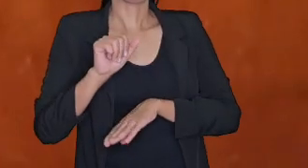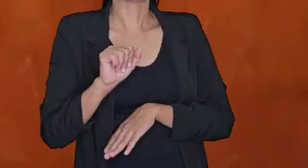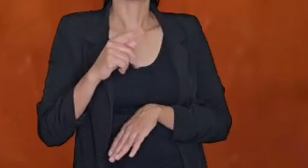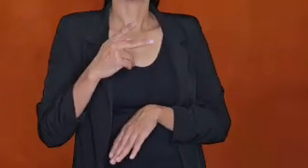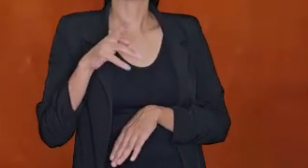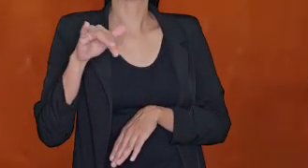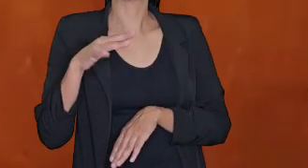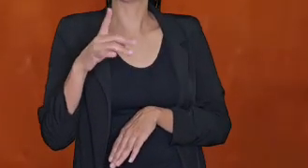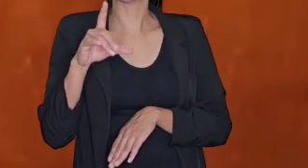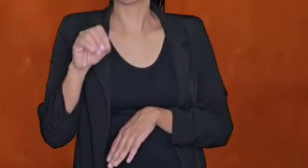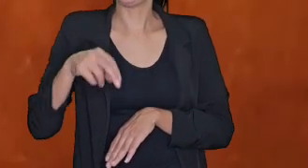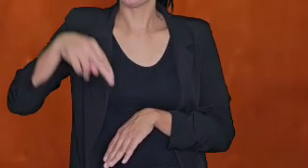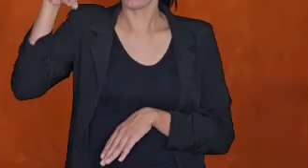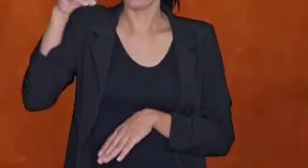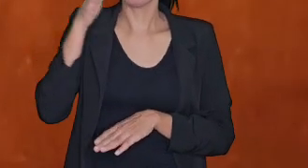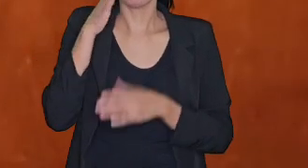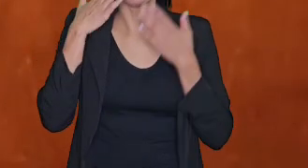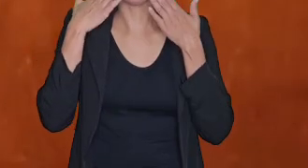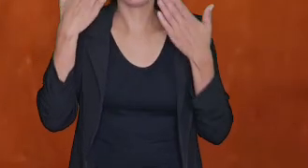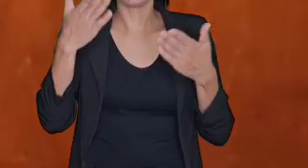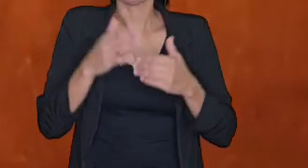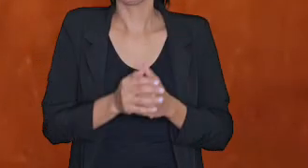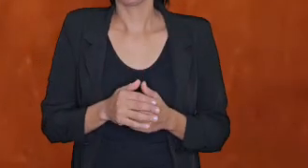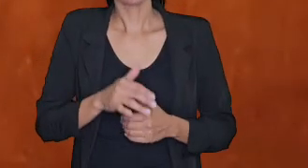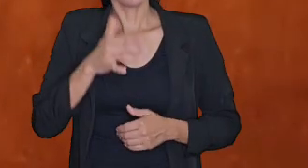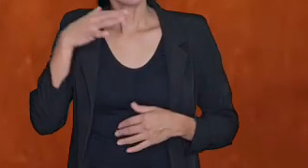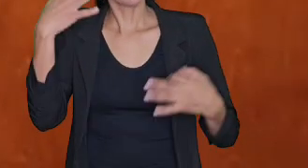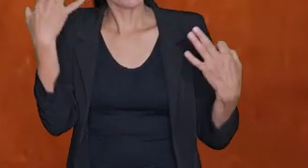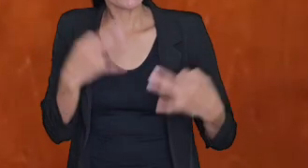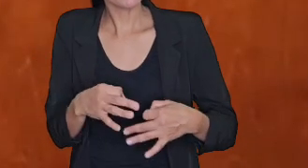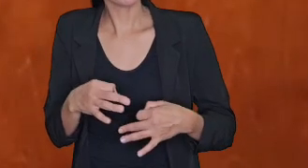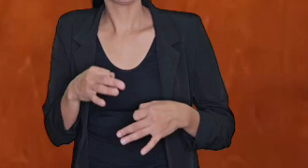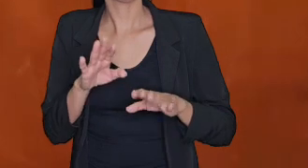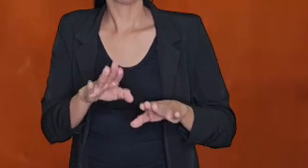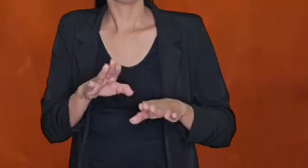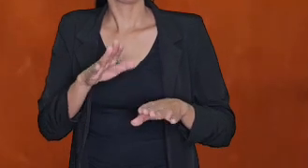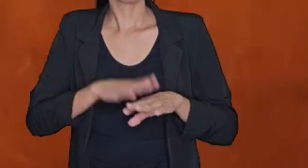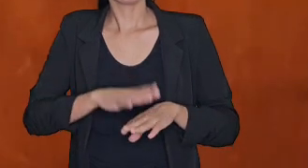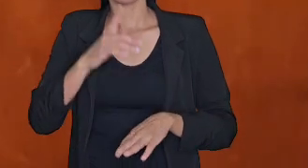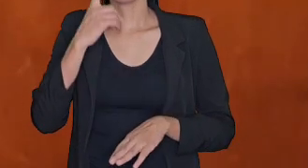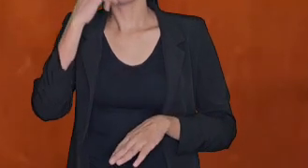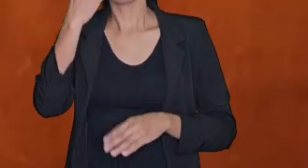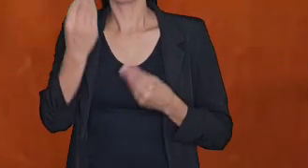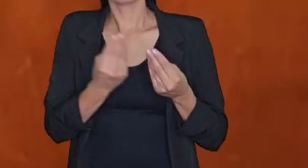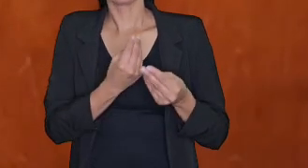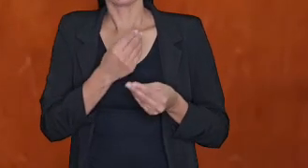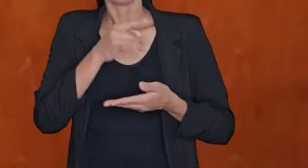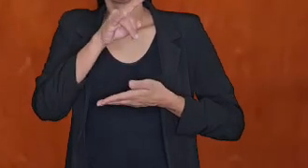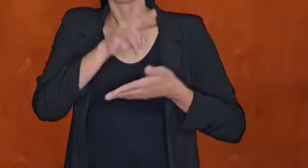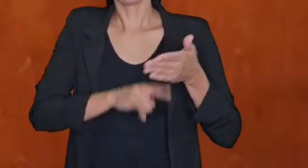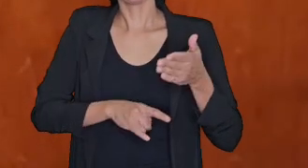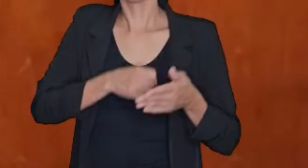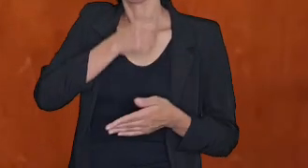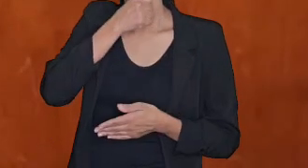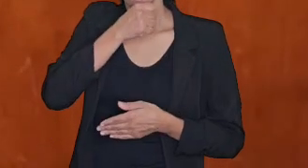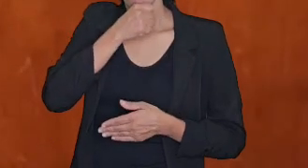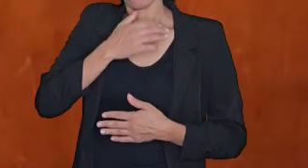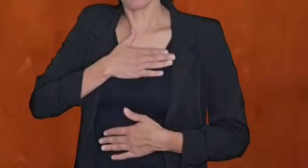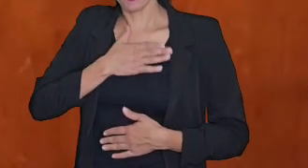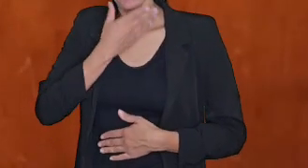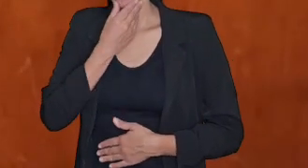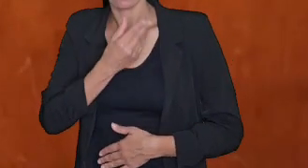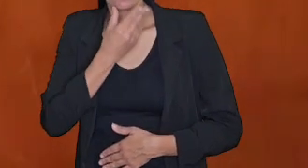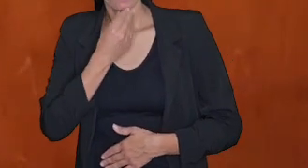vai para Aparecida do Norte se agradecer. E acabou dando certo, acabou dando registro, mas a coisa interessante é que